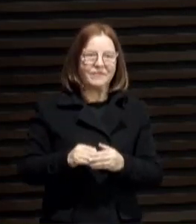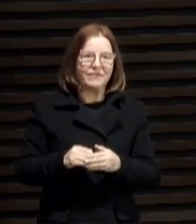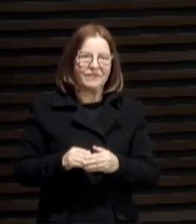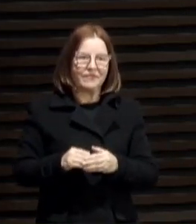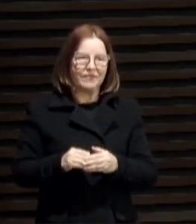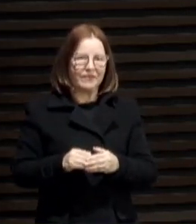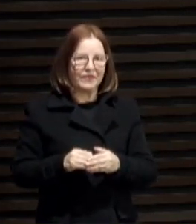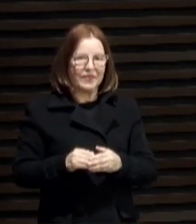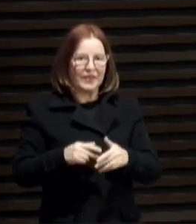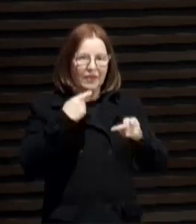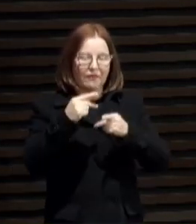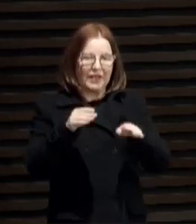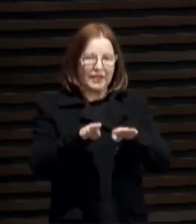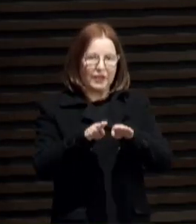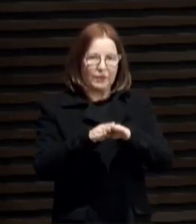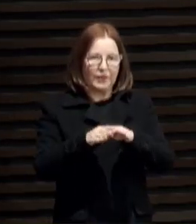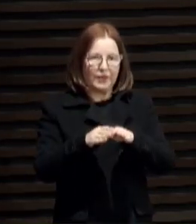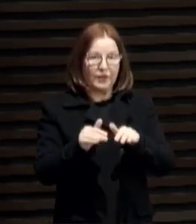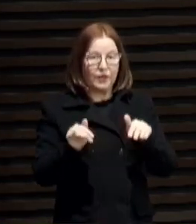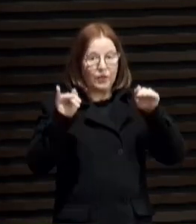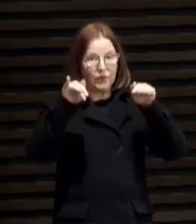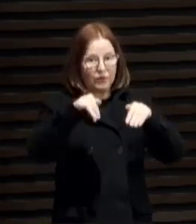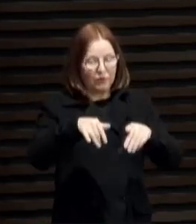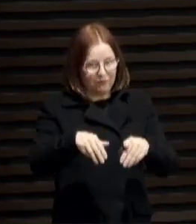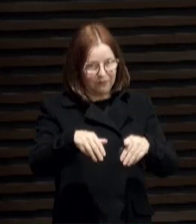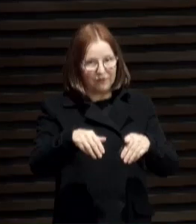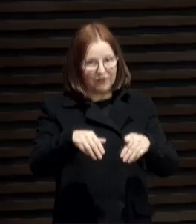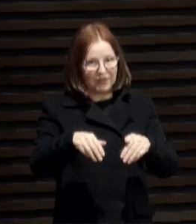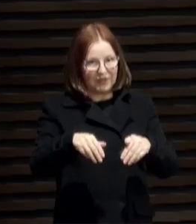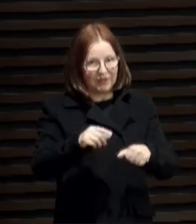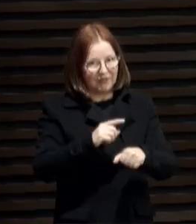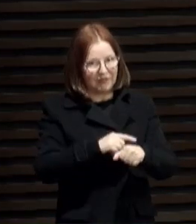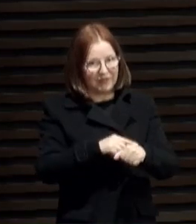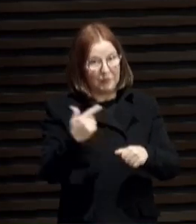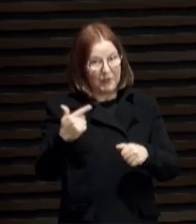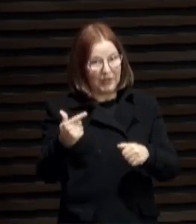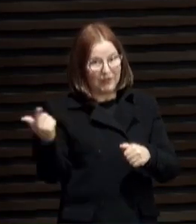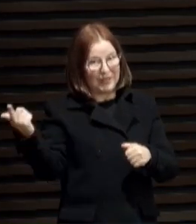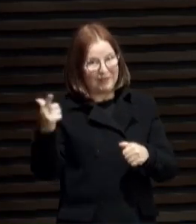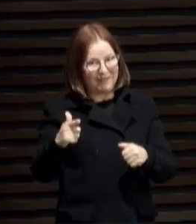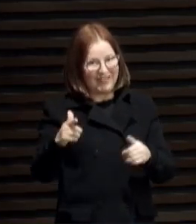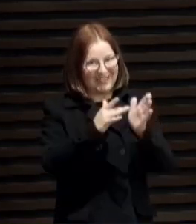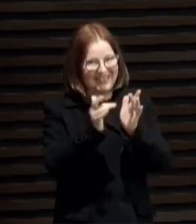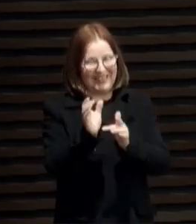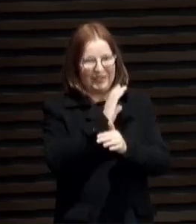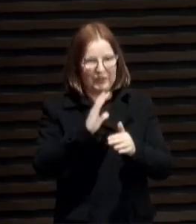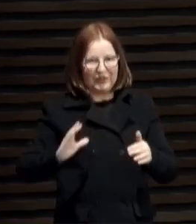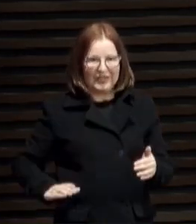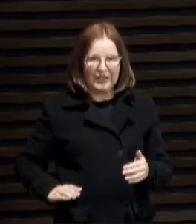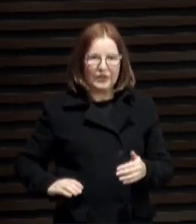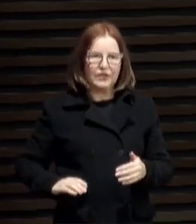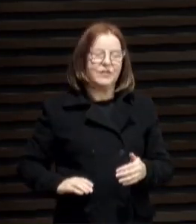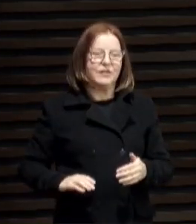conteúdo apocalíptico, porque ele fala da segunda vinda de Jesus Cristo. Não somente para a sua própria geração,